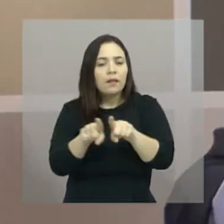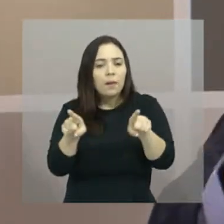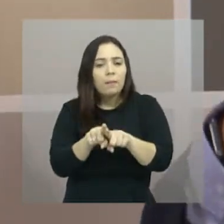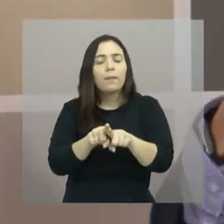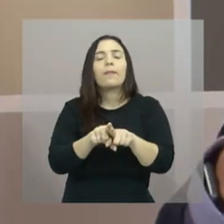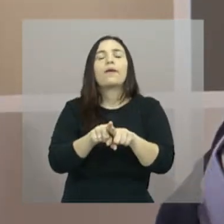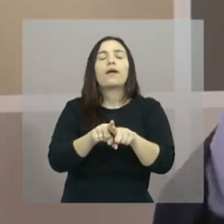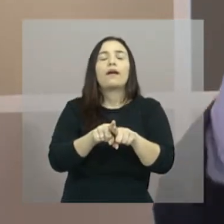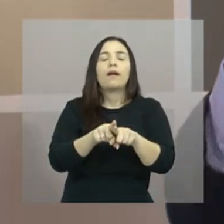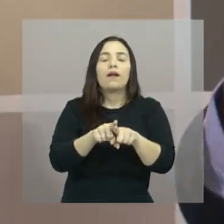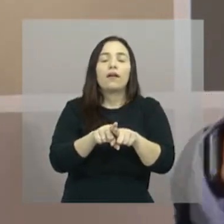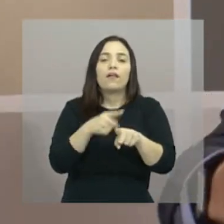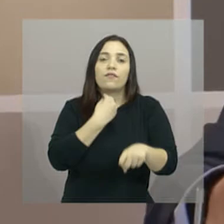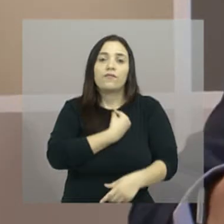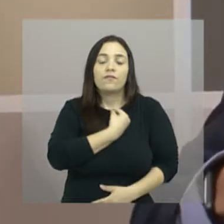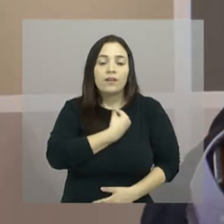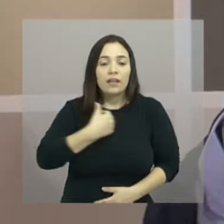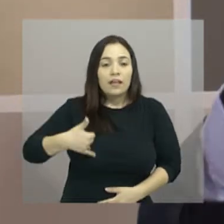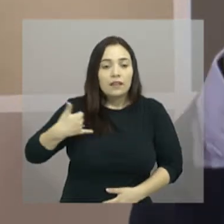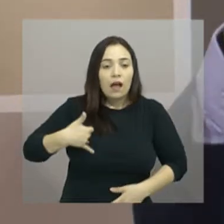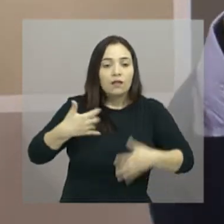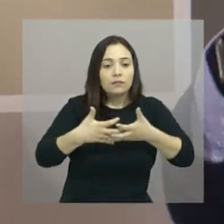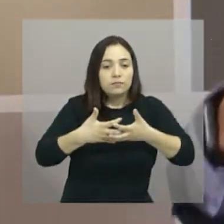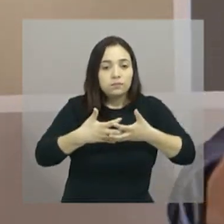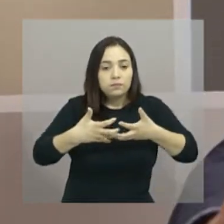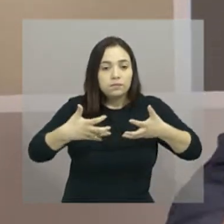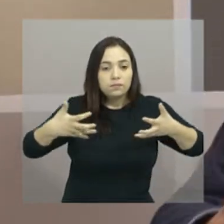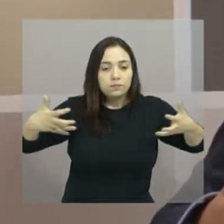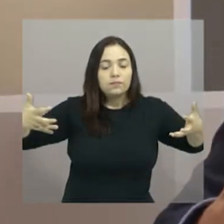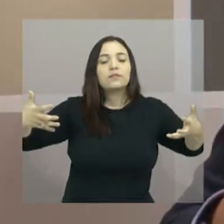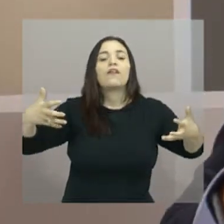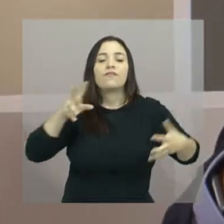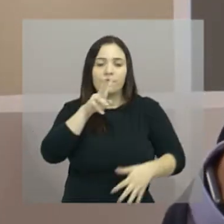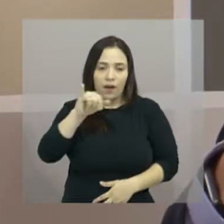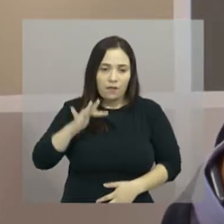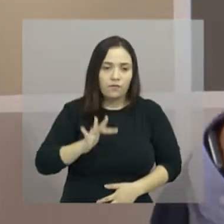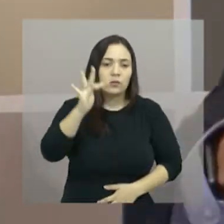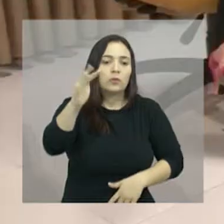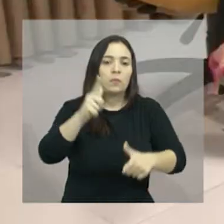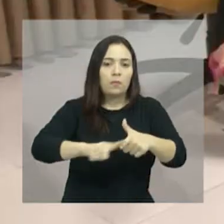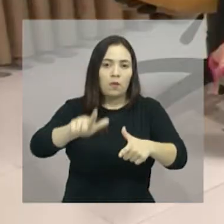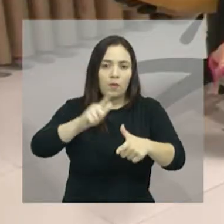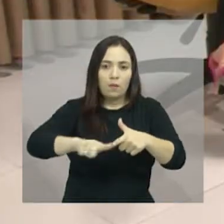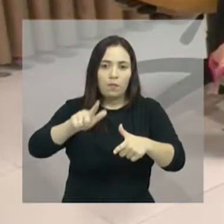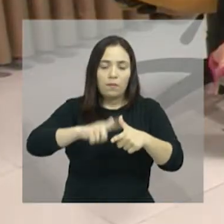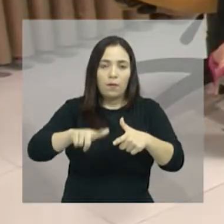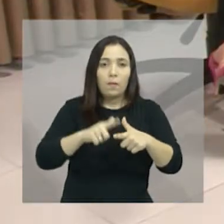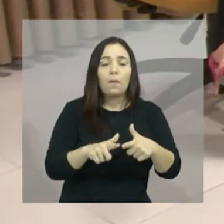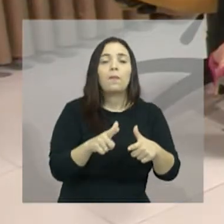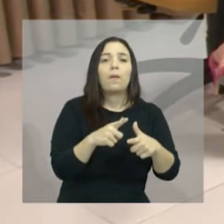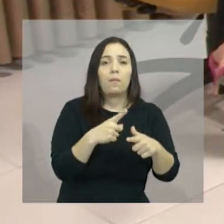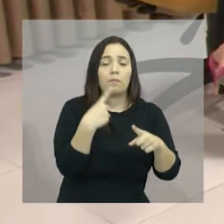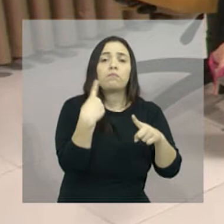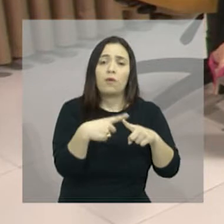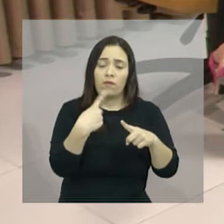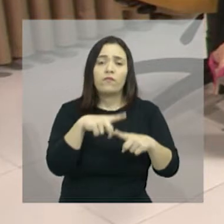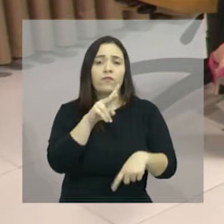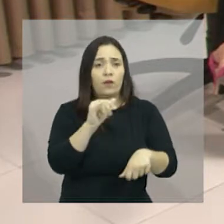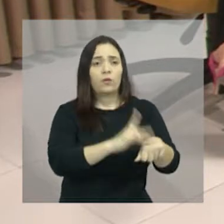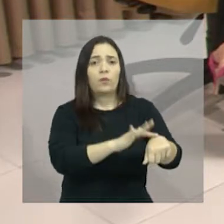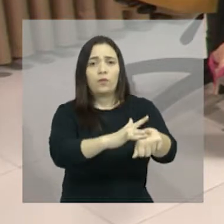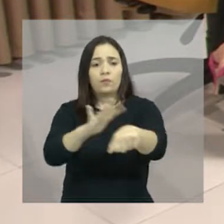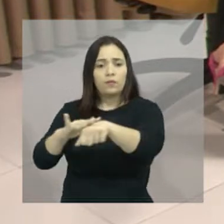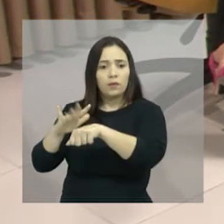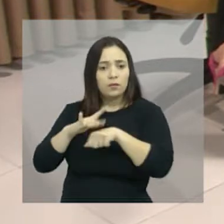melhor, e vivendo mais, isso vai gerar mais problemas para a gente, porque a gente vai viver convivendo com as doenças. A fisioterapia e a terapia